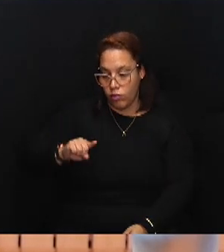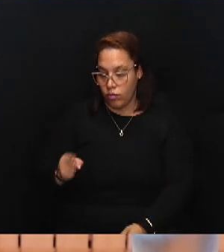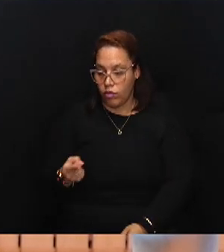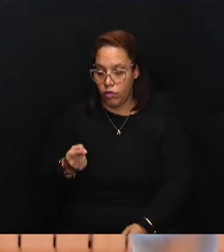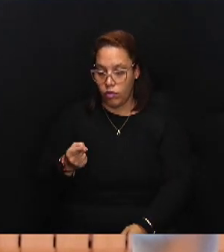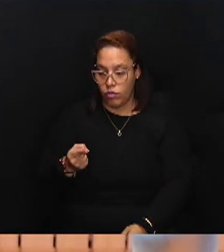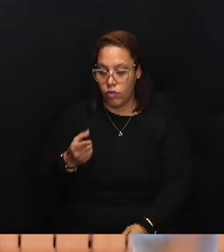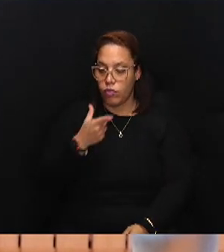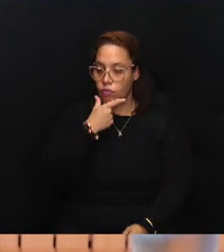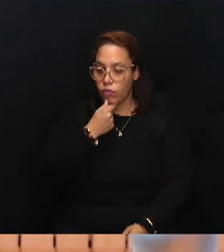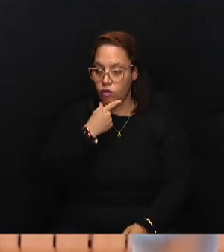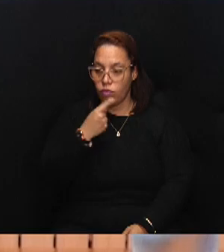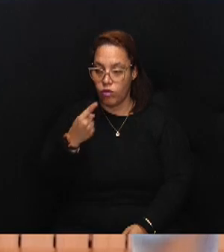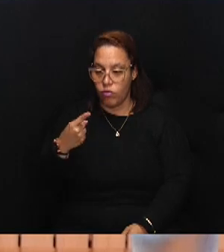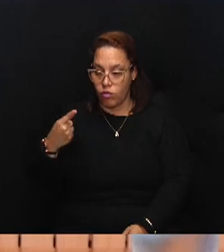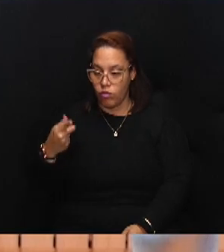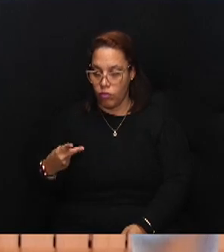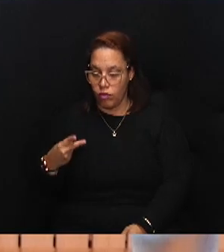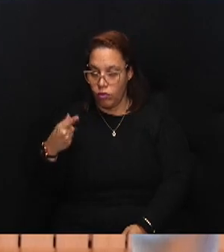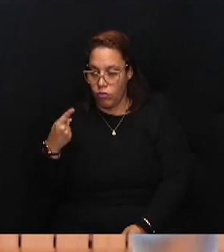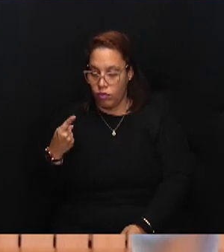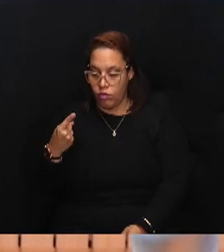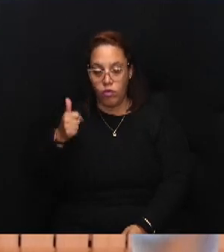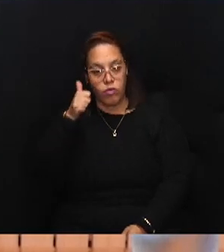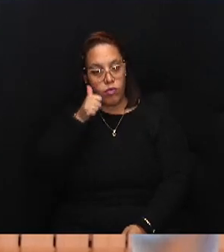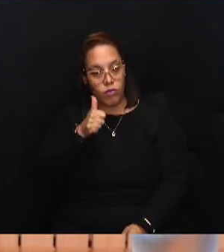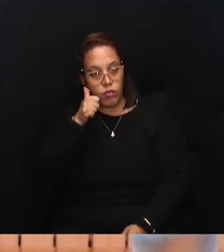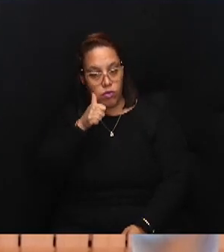88.027 homens e 121.240 mulheres.